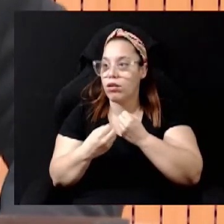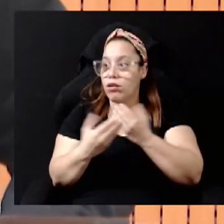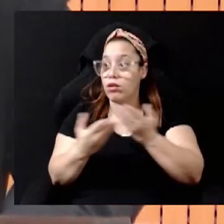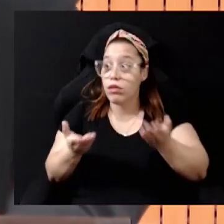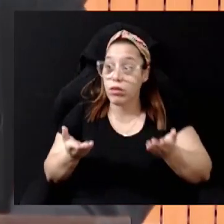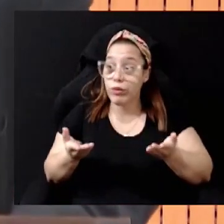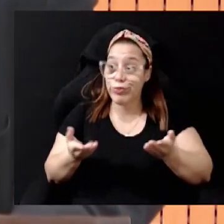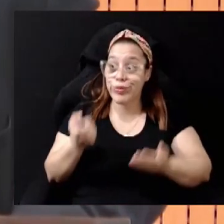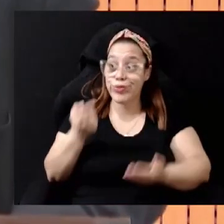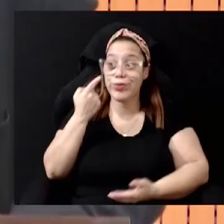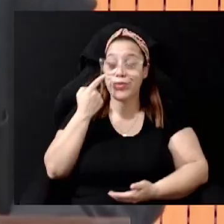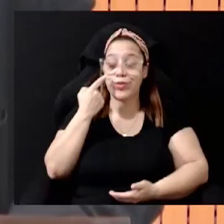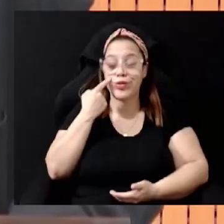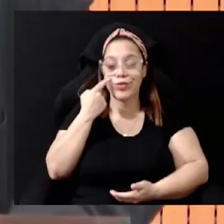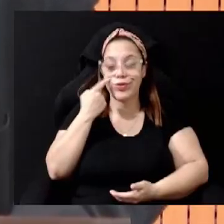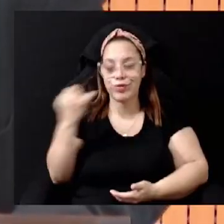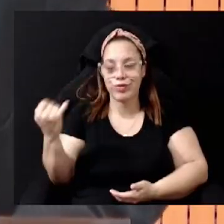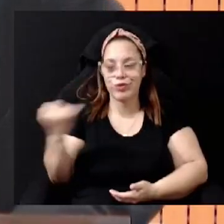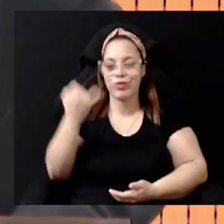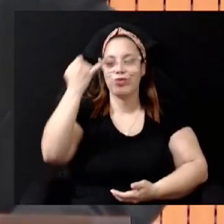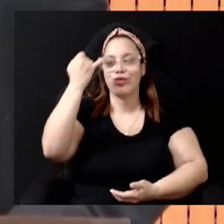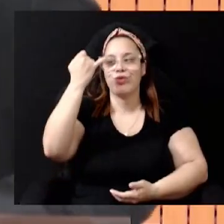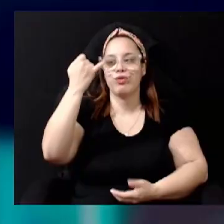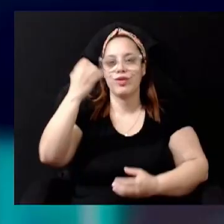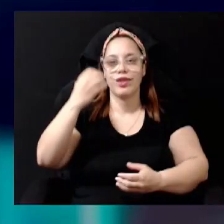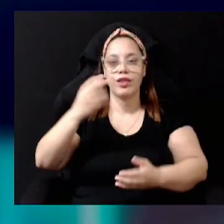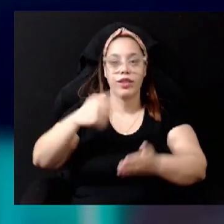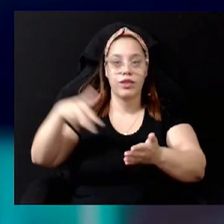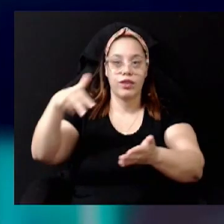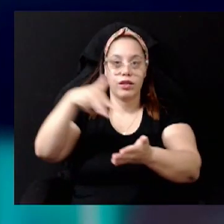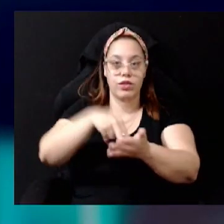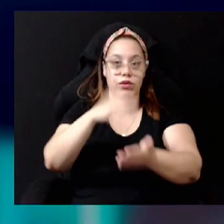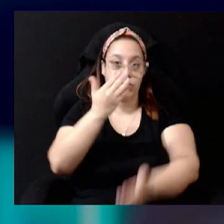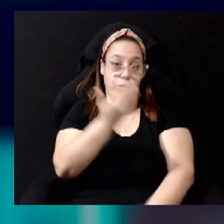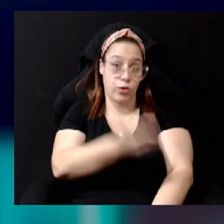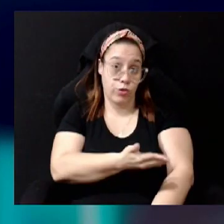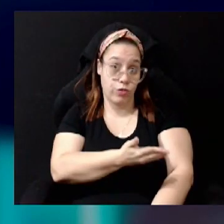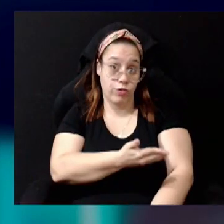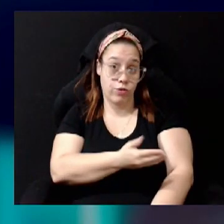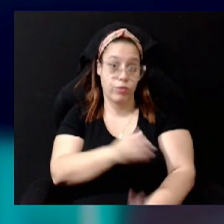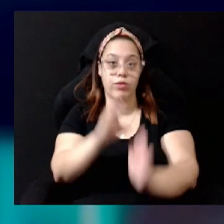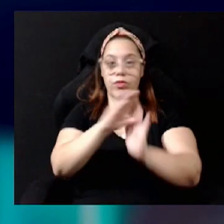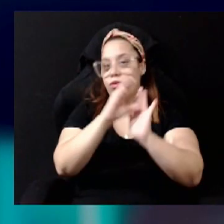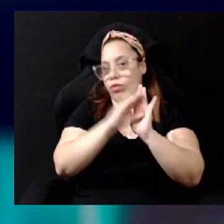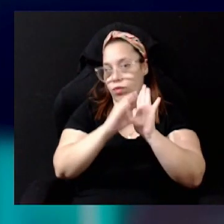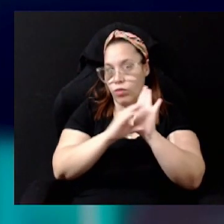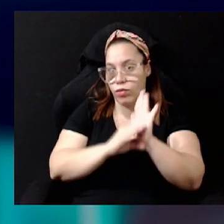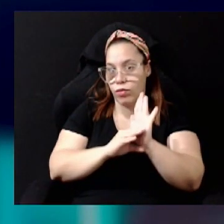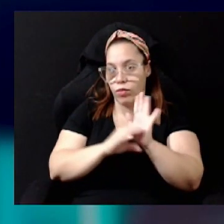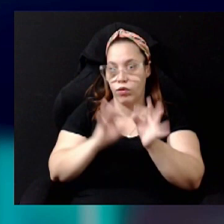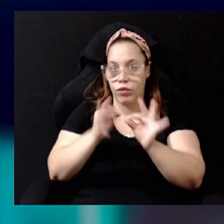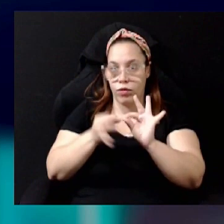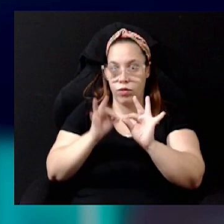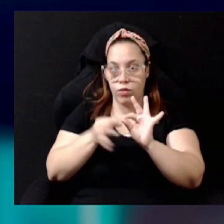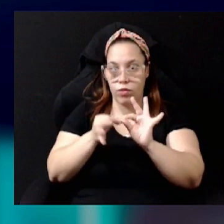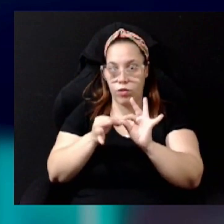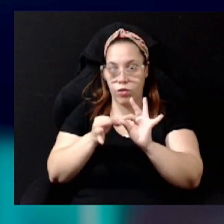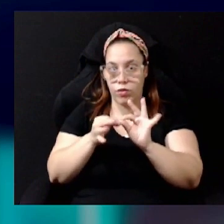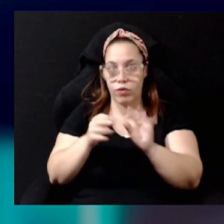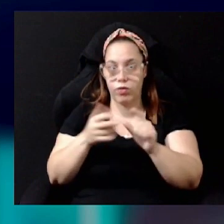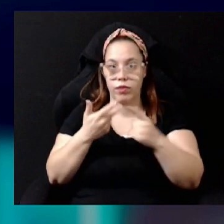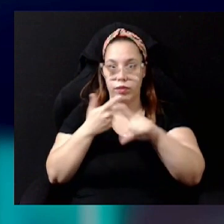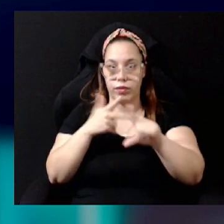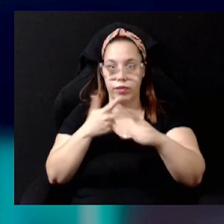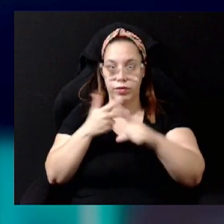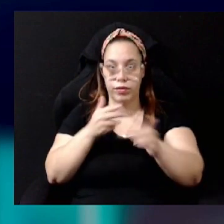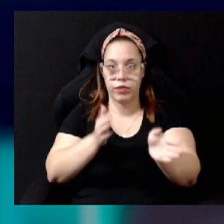a importância de se colocar no lugar do outro. O conteúdo passado na oficina incluiu legislação sobre acessibilidade